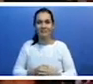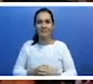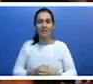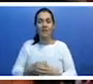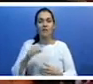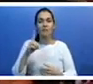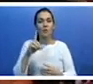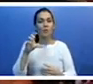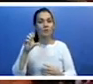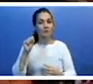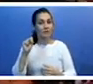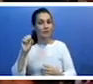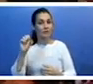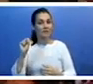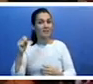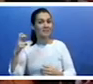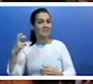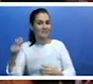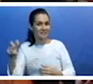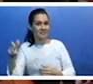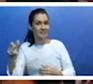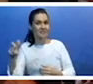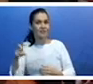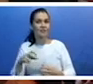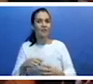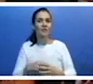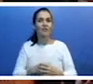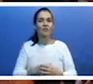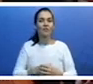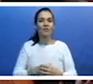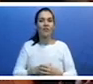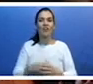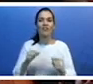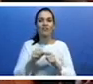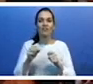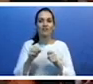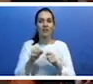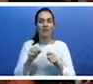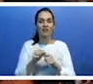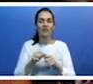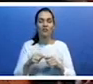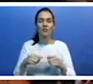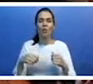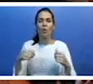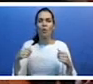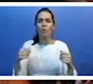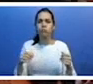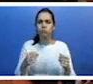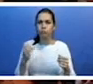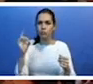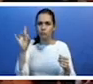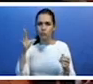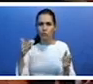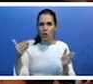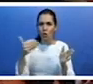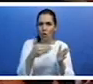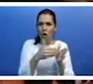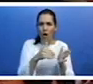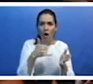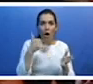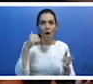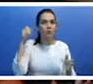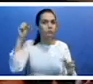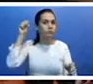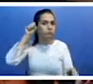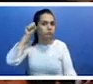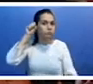em 1885, Lars Erickson, o acoplamento numa só peça do fone e do